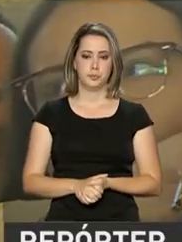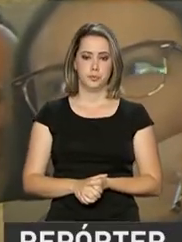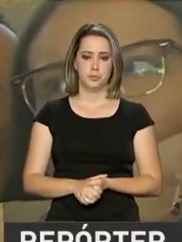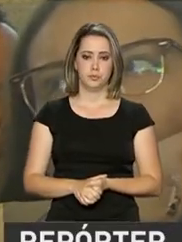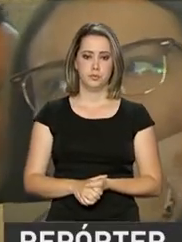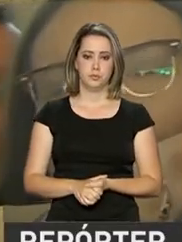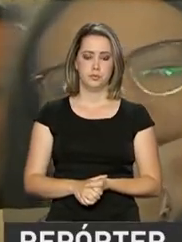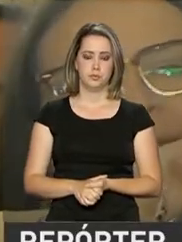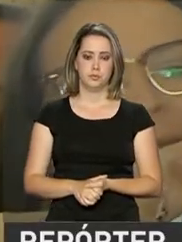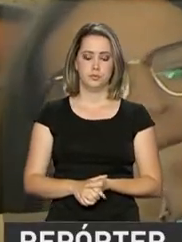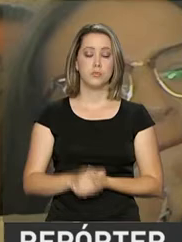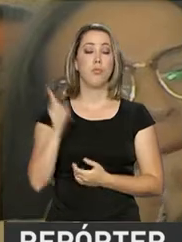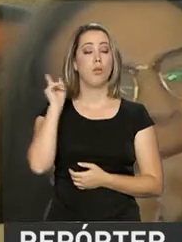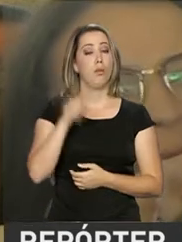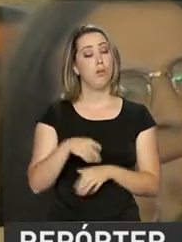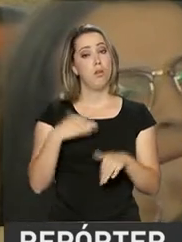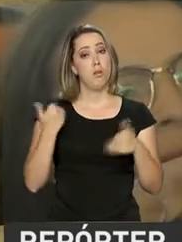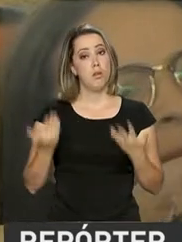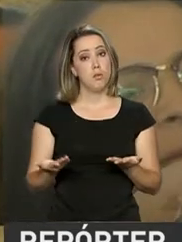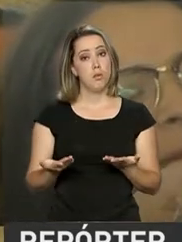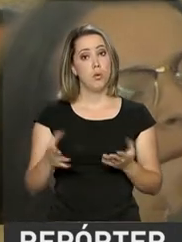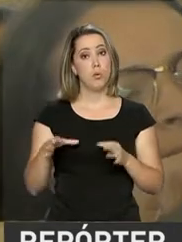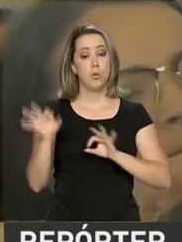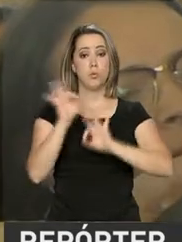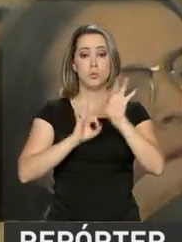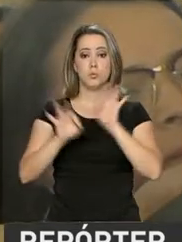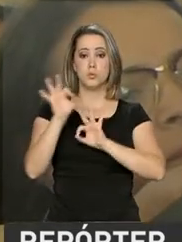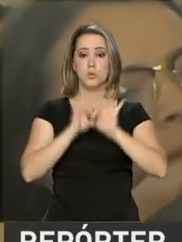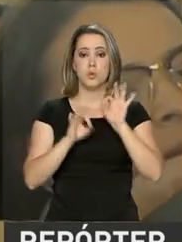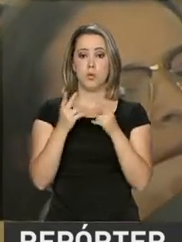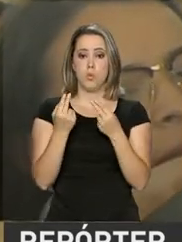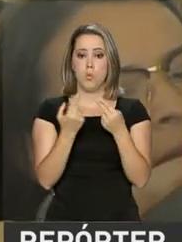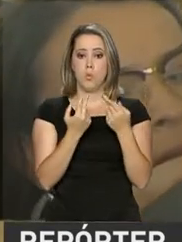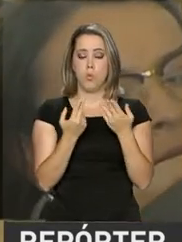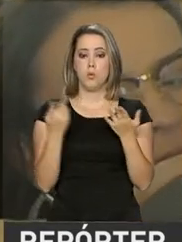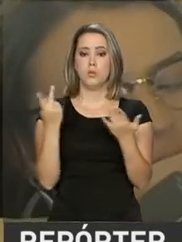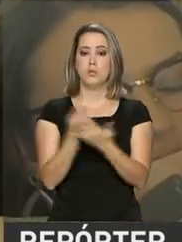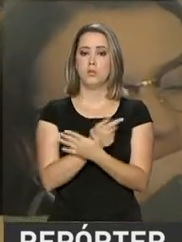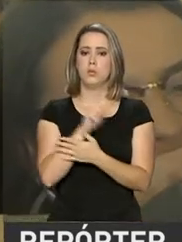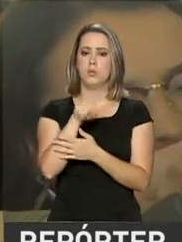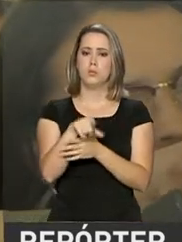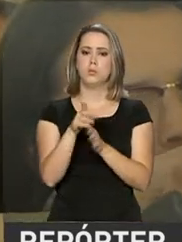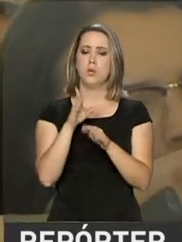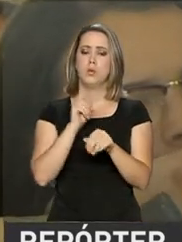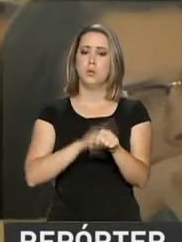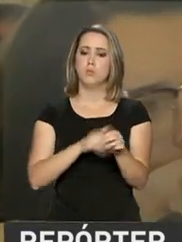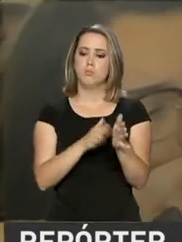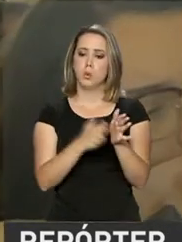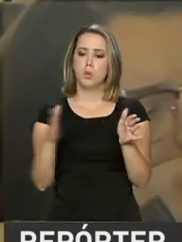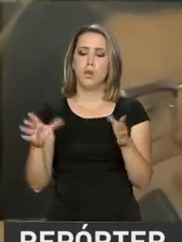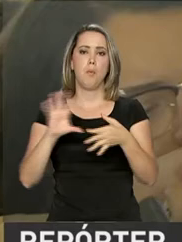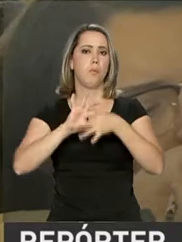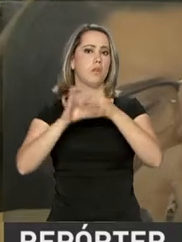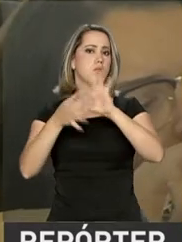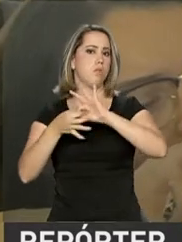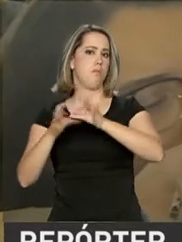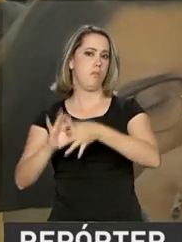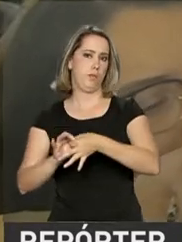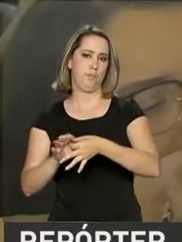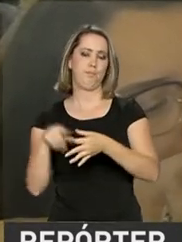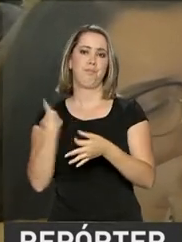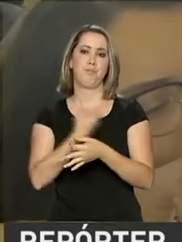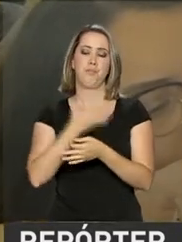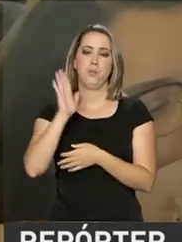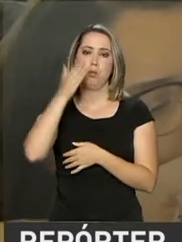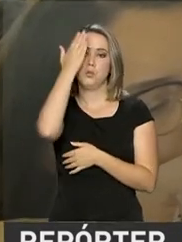Será algo, como eu disse, não é? Na coordenação, similar ao que foi feito durante as Olimpíadas. E nós sabemos que